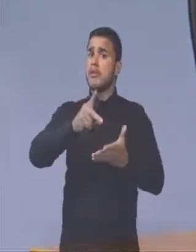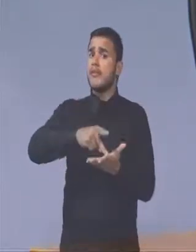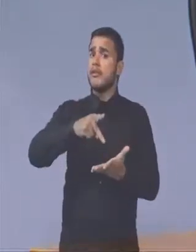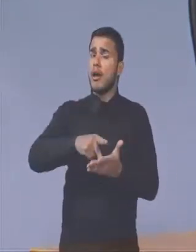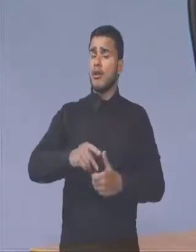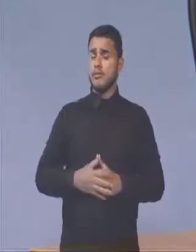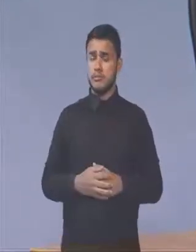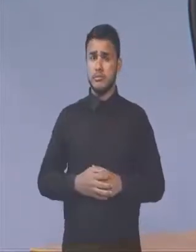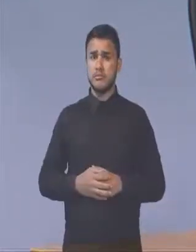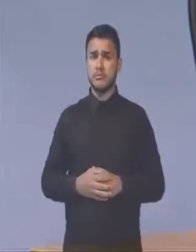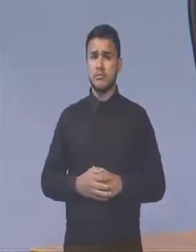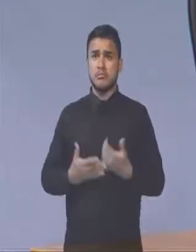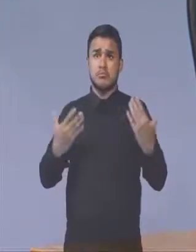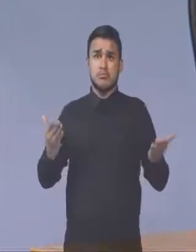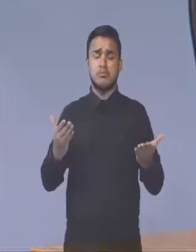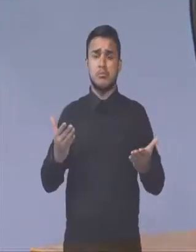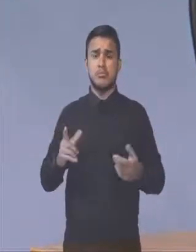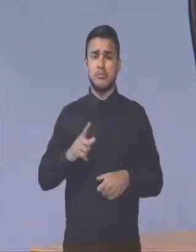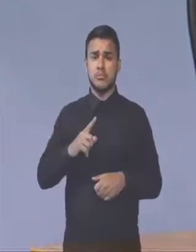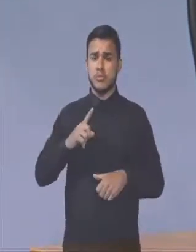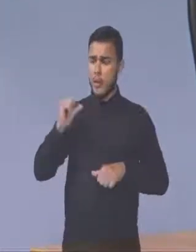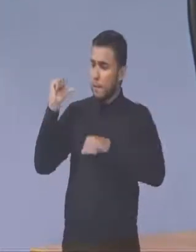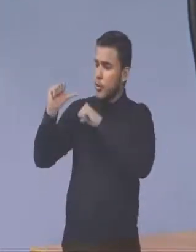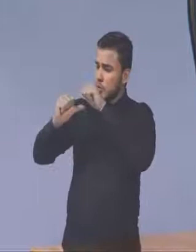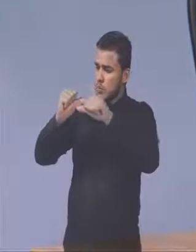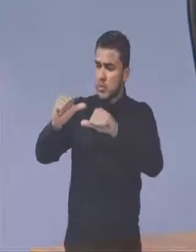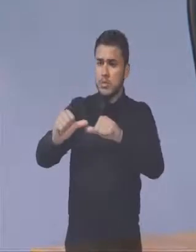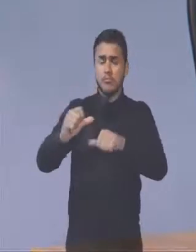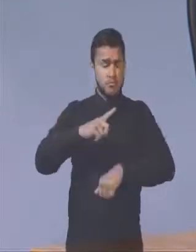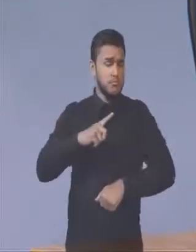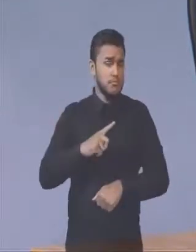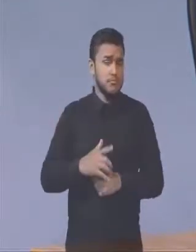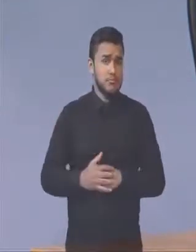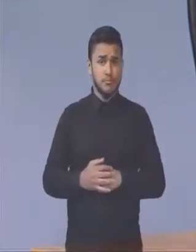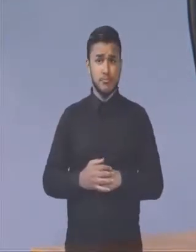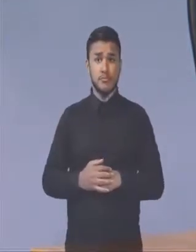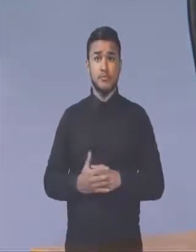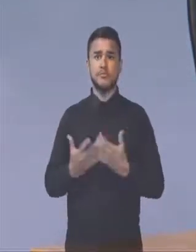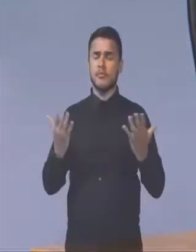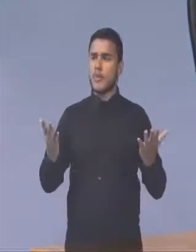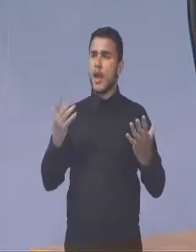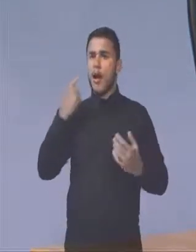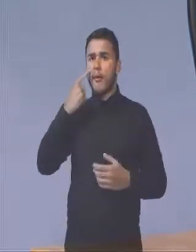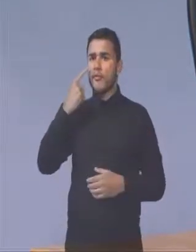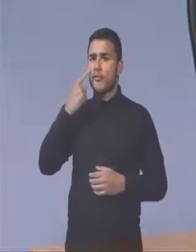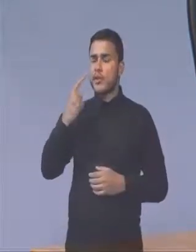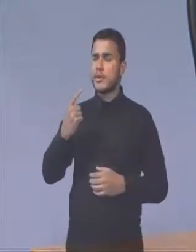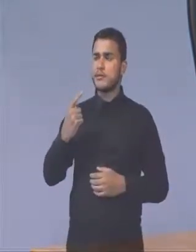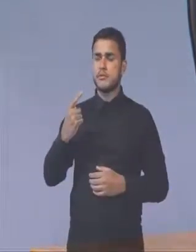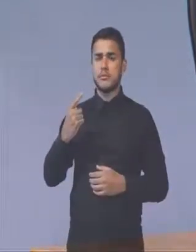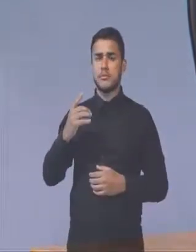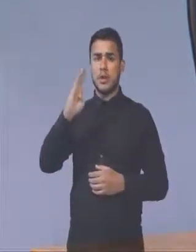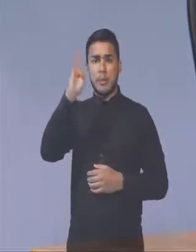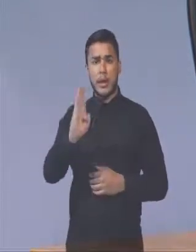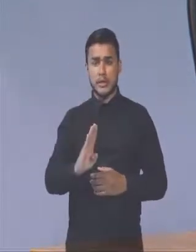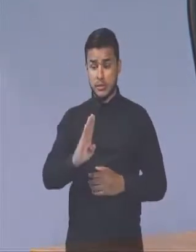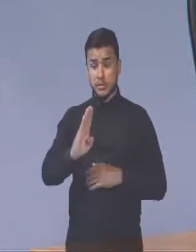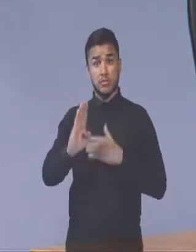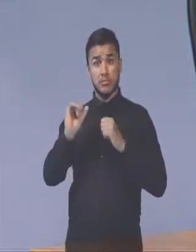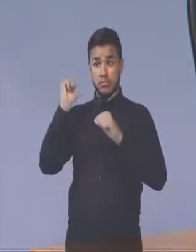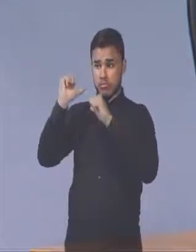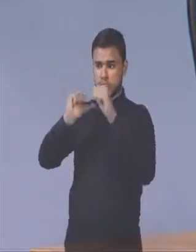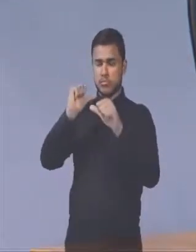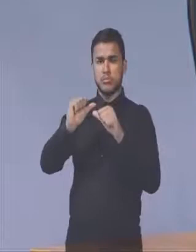posto justamente em função dessa transição. Né? Quando a gente está passando por mudanças, e aí não são mudanças pontuais, é uma